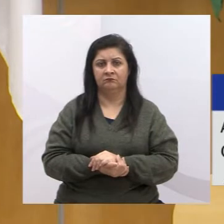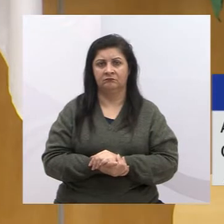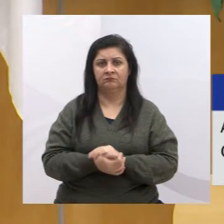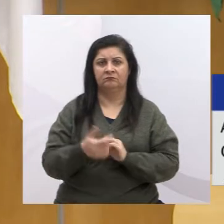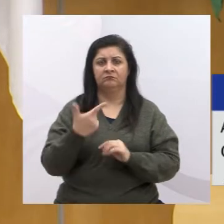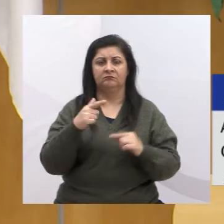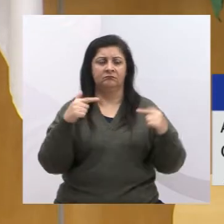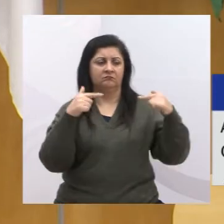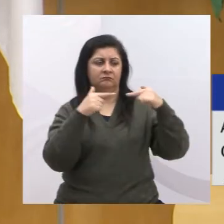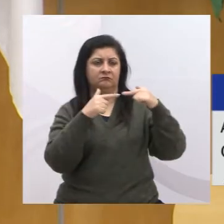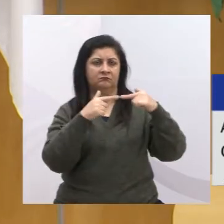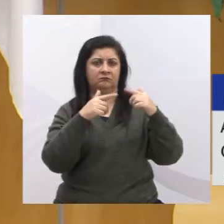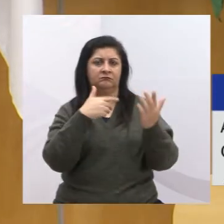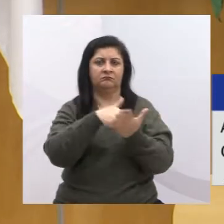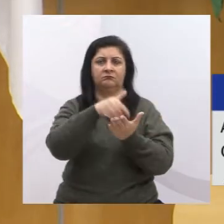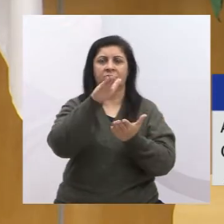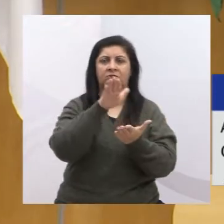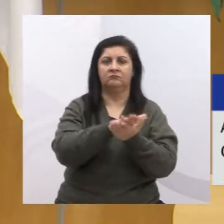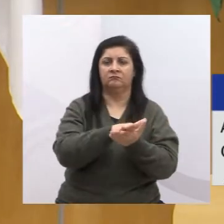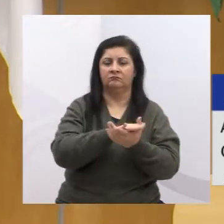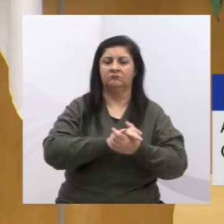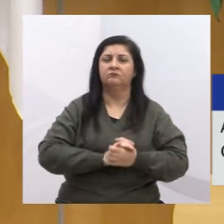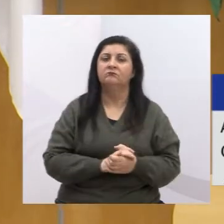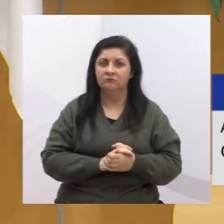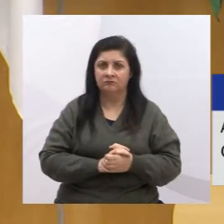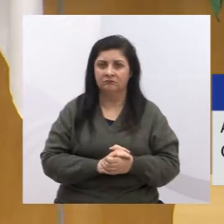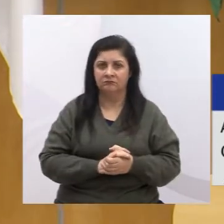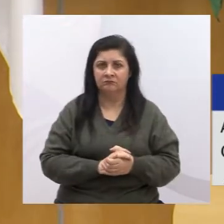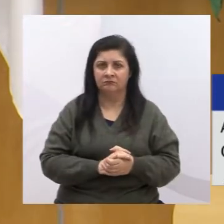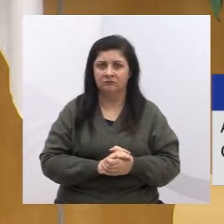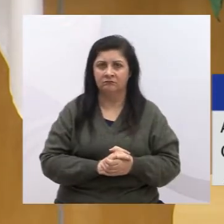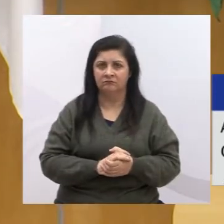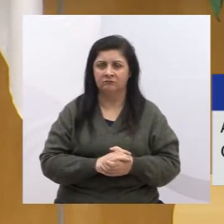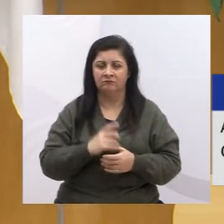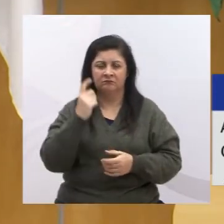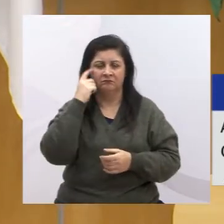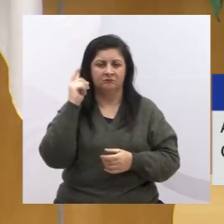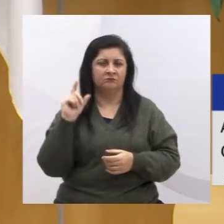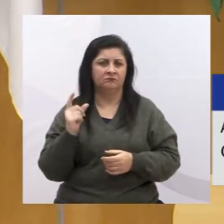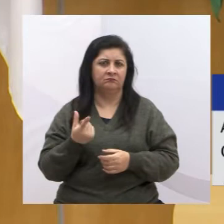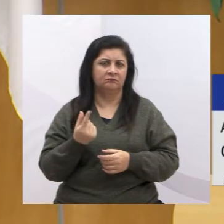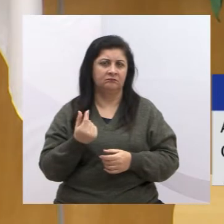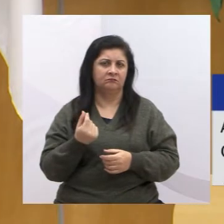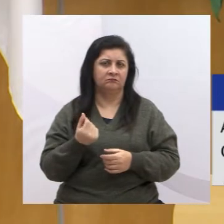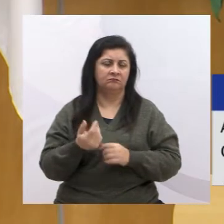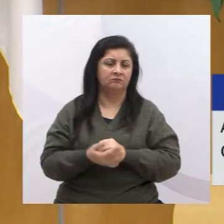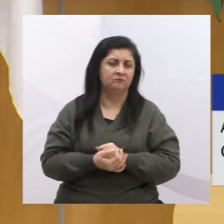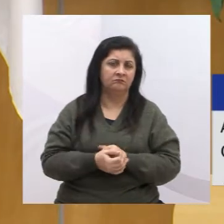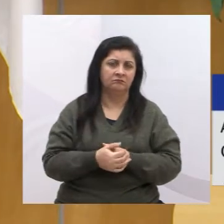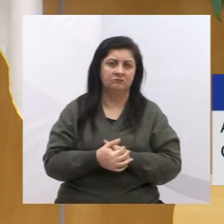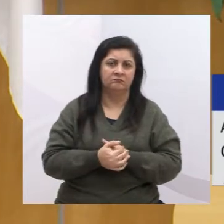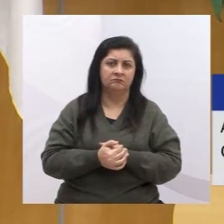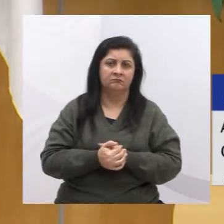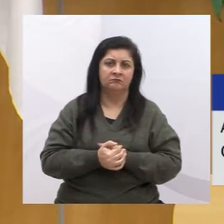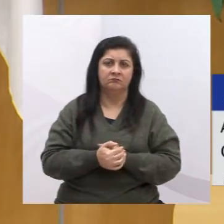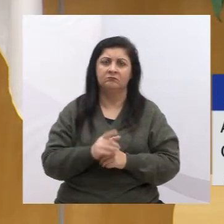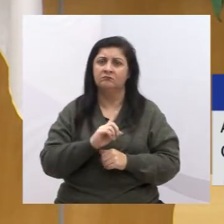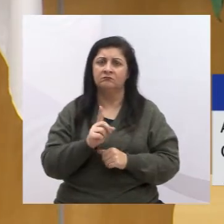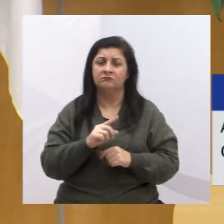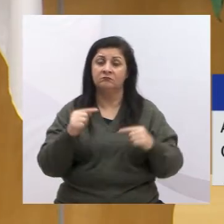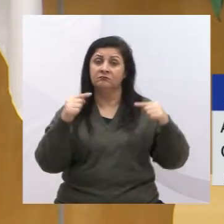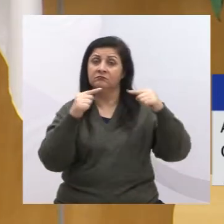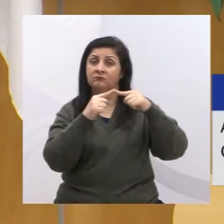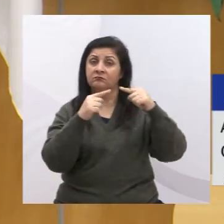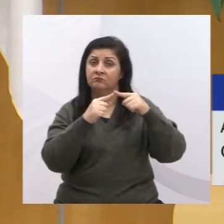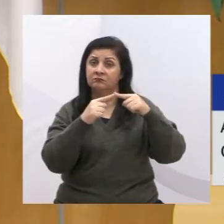objetivo de punir, só ter uma gana arrecadatória para incrementar a receita da prefeitura. Não, o